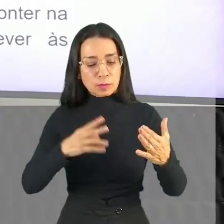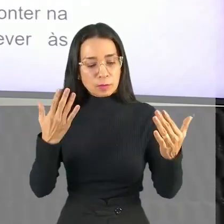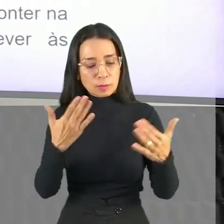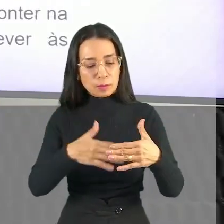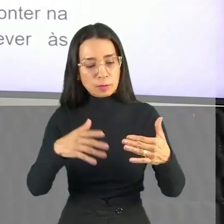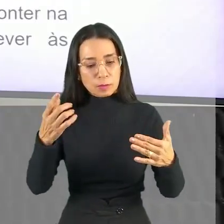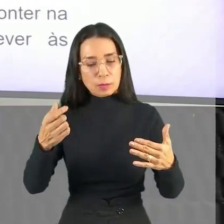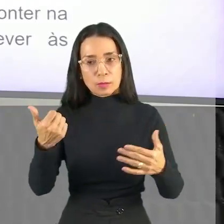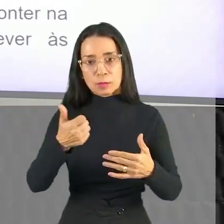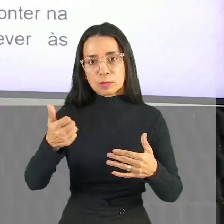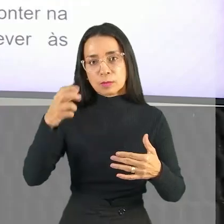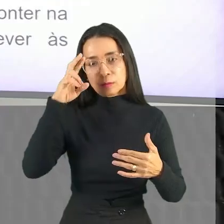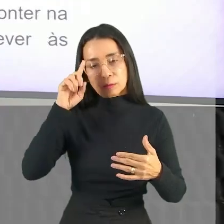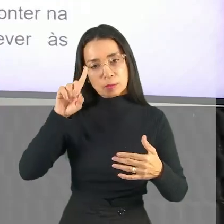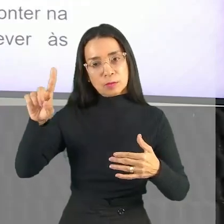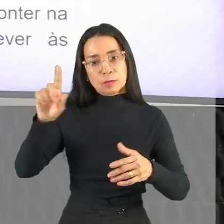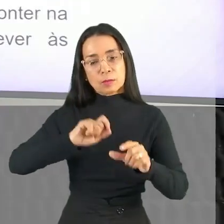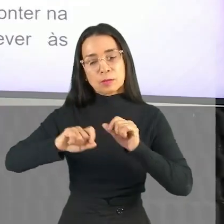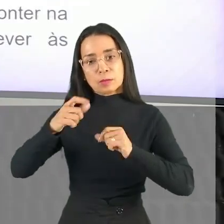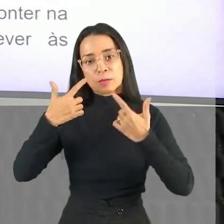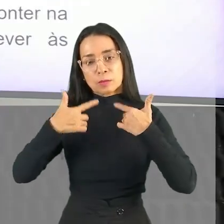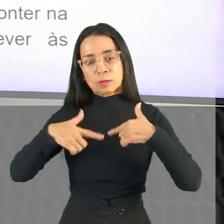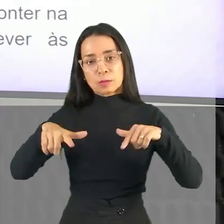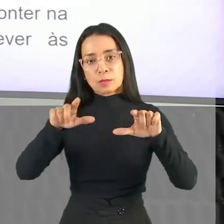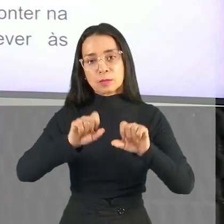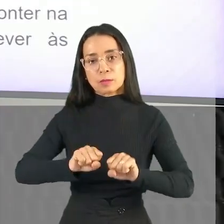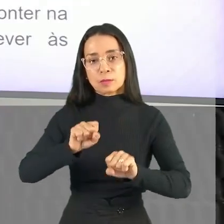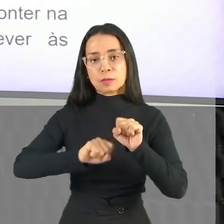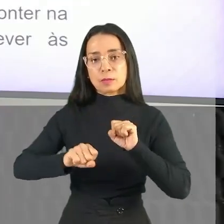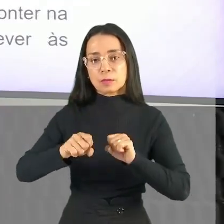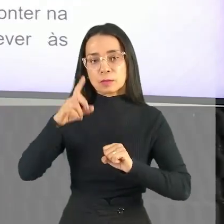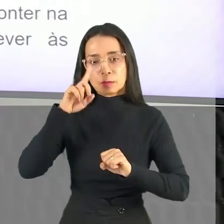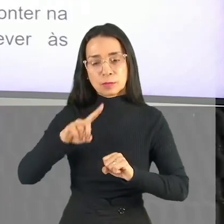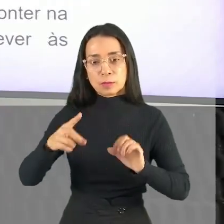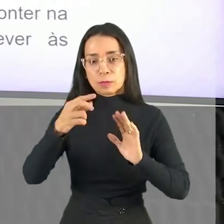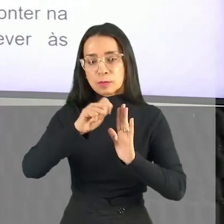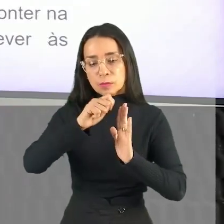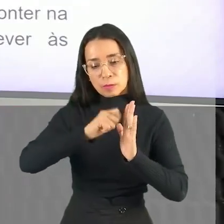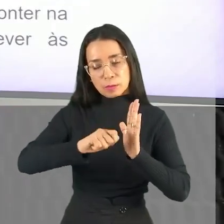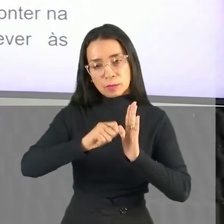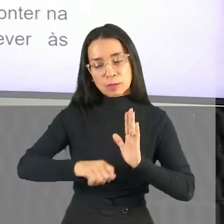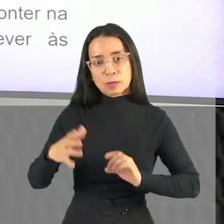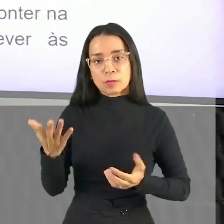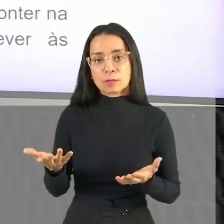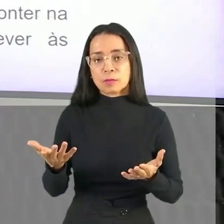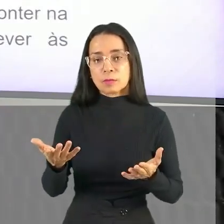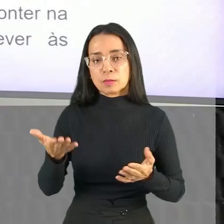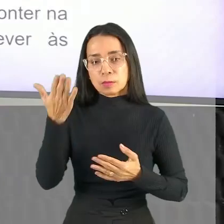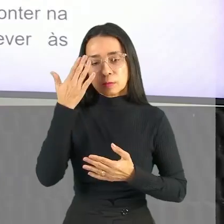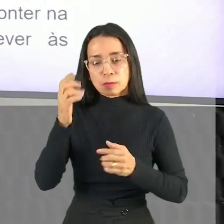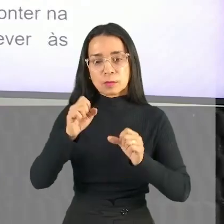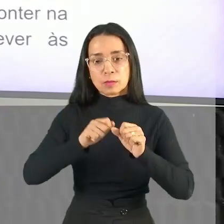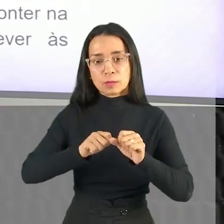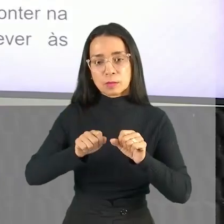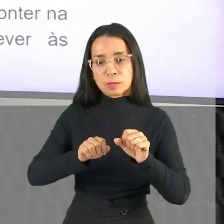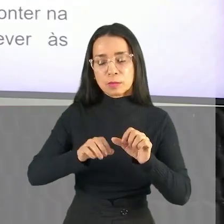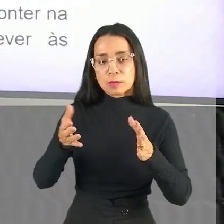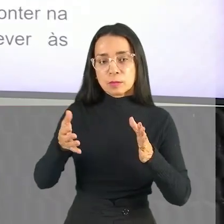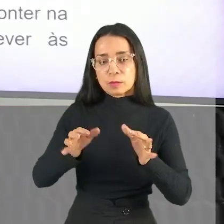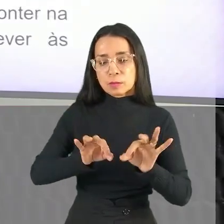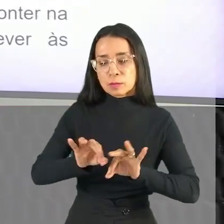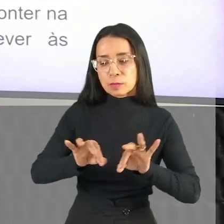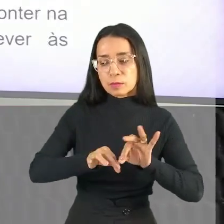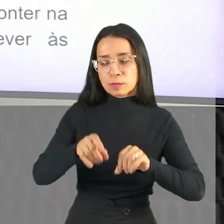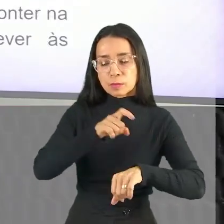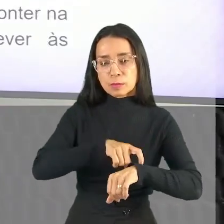primeiro dia, que é o dia de linguagens e o dia da redação, entenda que você pode administrar esse tempo da melhor maneira